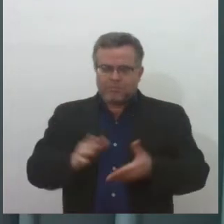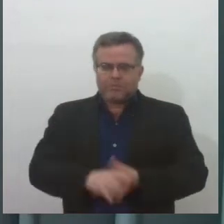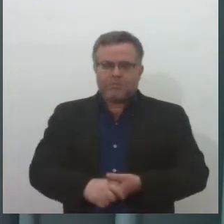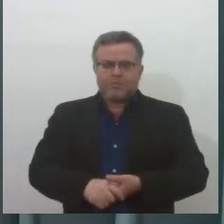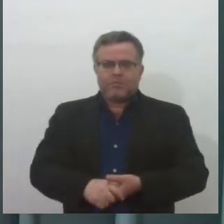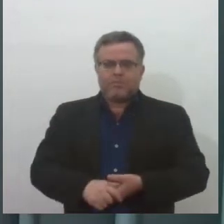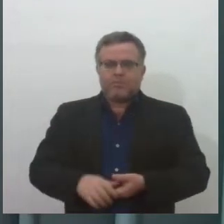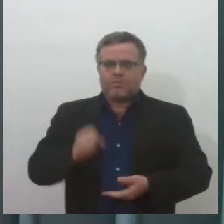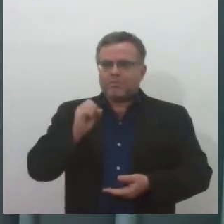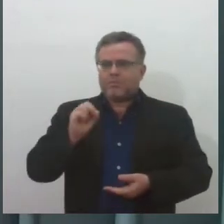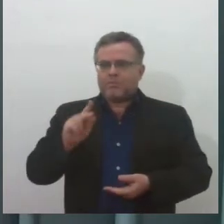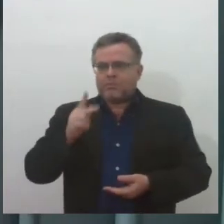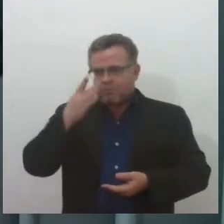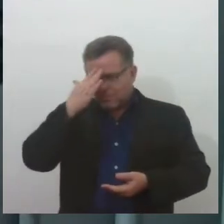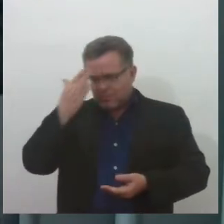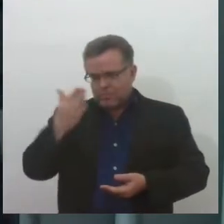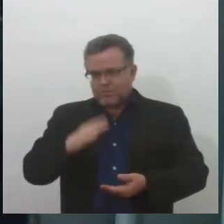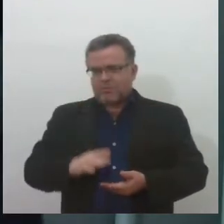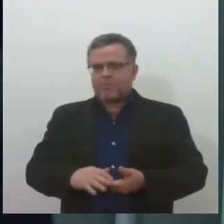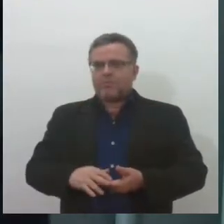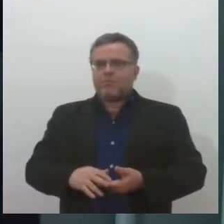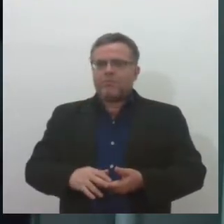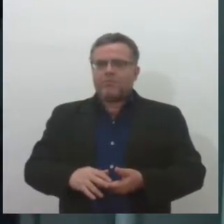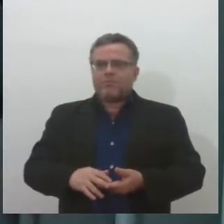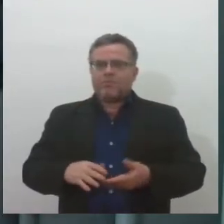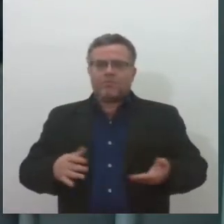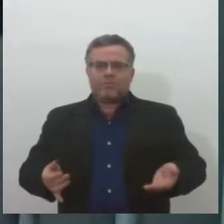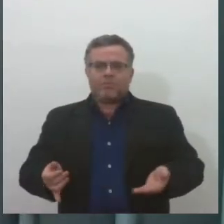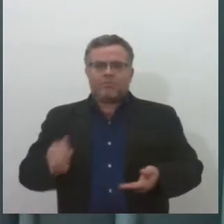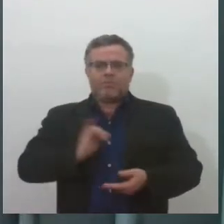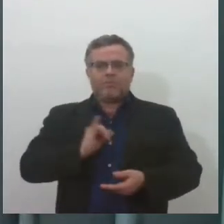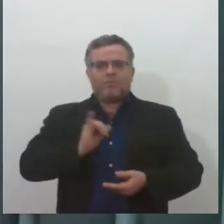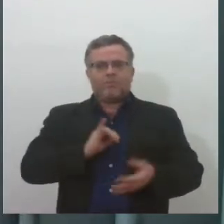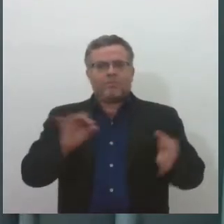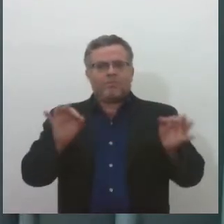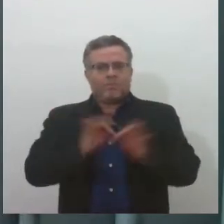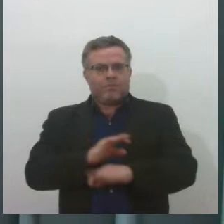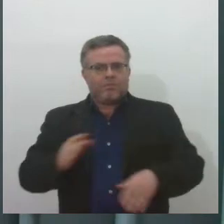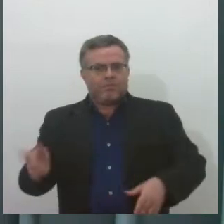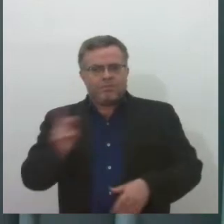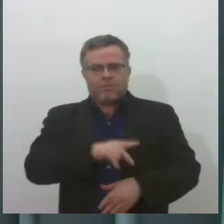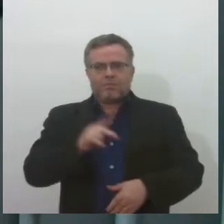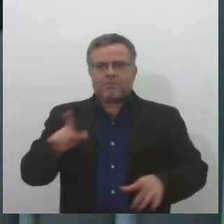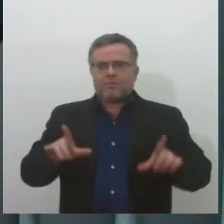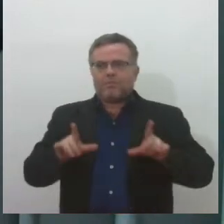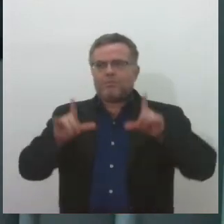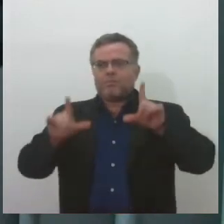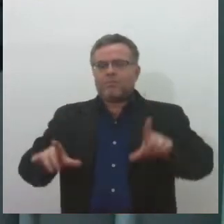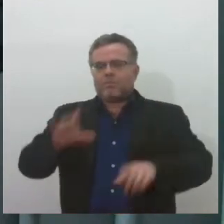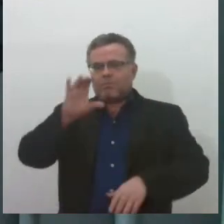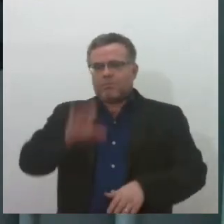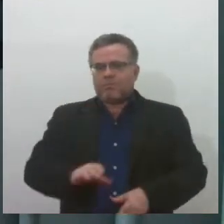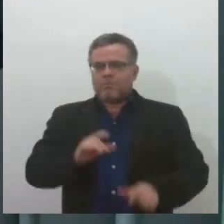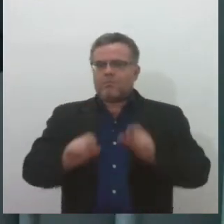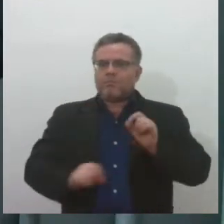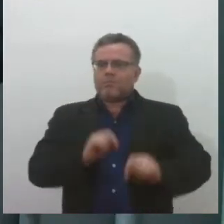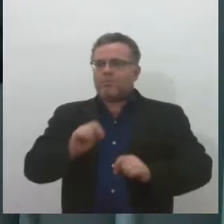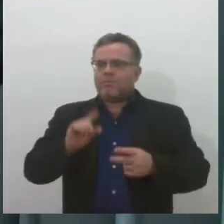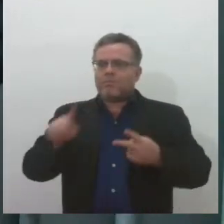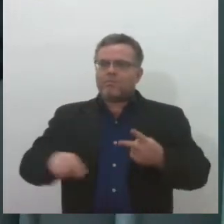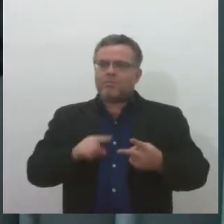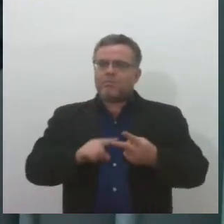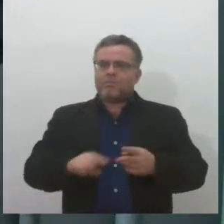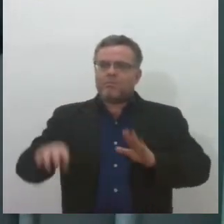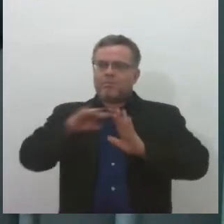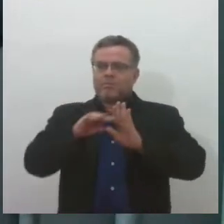valeu obrigado viu até logo obrigado em instantes Professor francês recebe título de cidadania sergipana e a